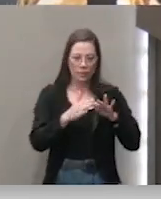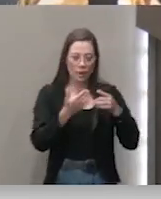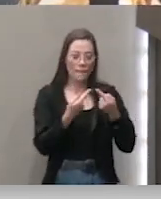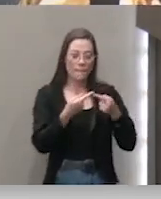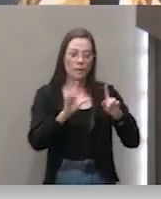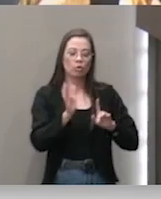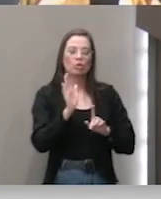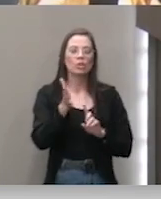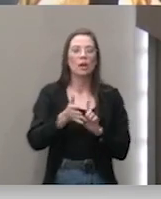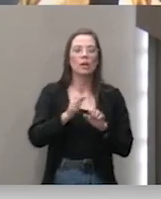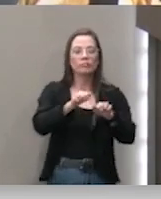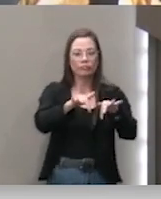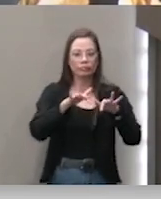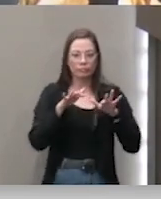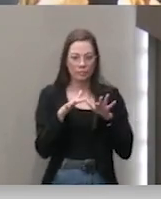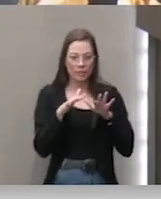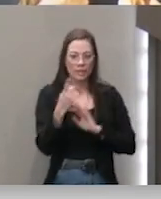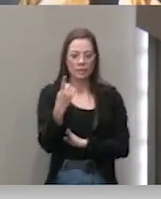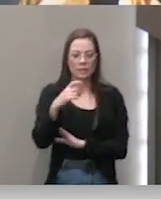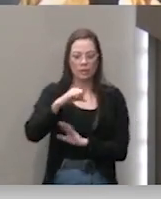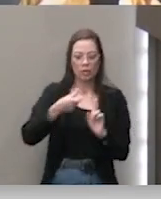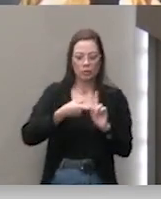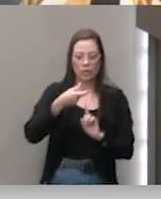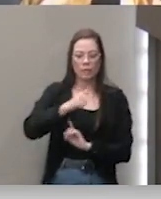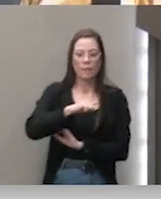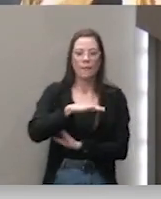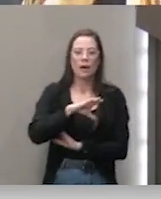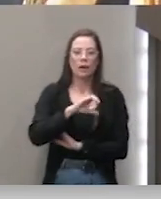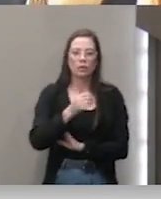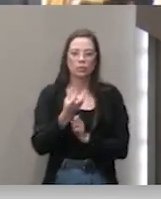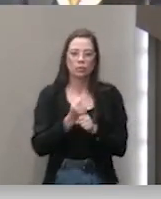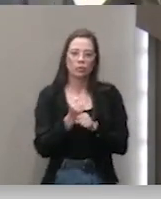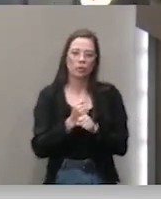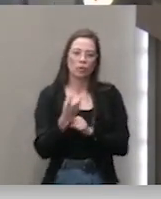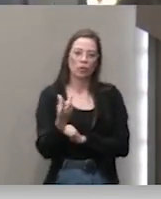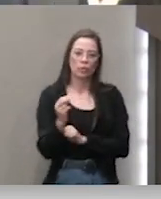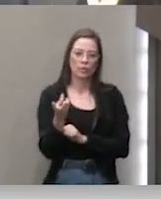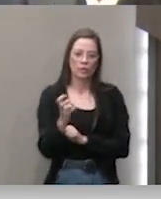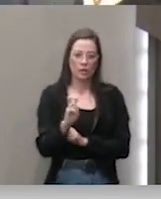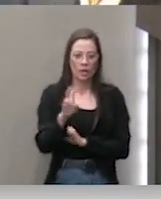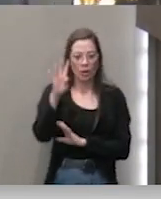sessão legislativa. 19 de março de 2025, quarta-feira,